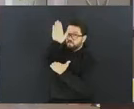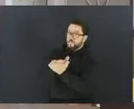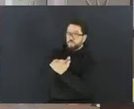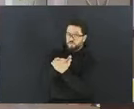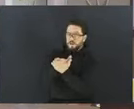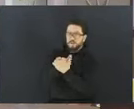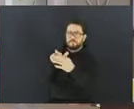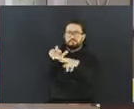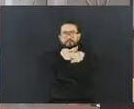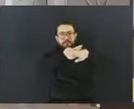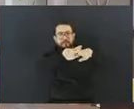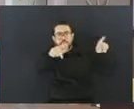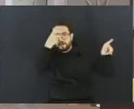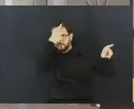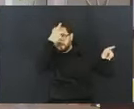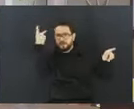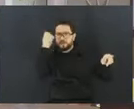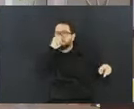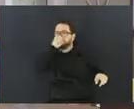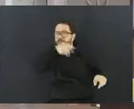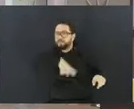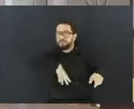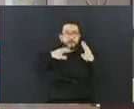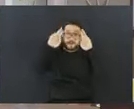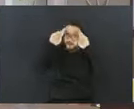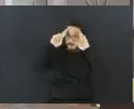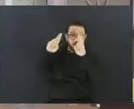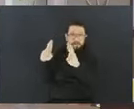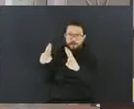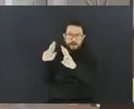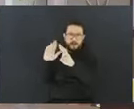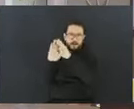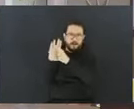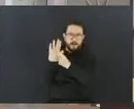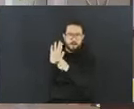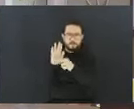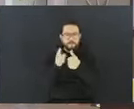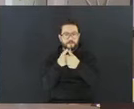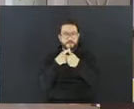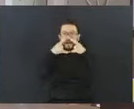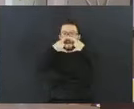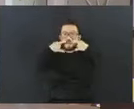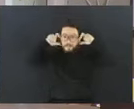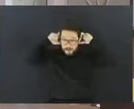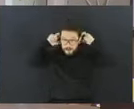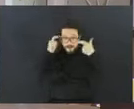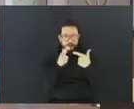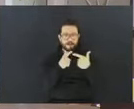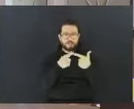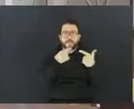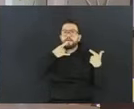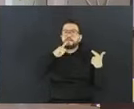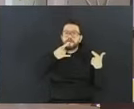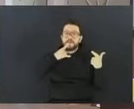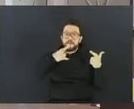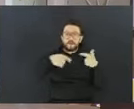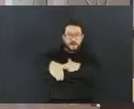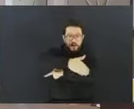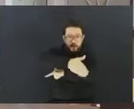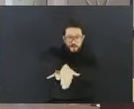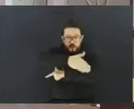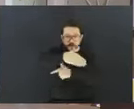obedeciam a regra, o regulamento, que seria o uso da máscara, consumir bebida alcoólica em via pública.